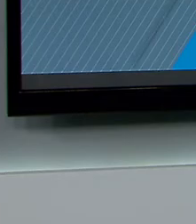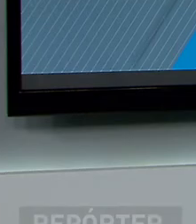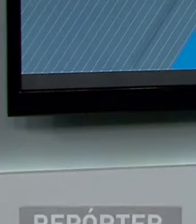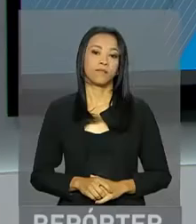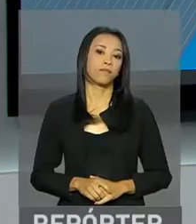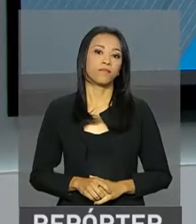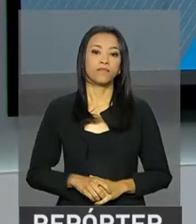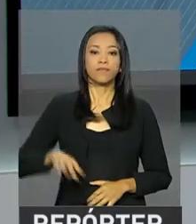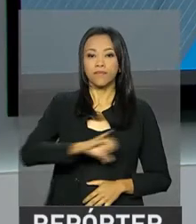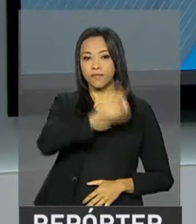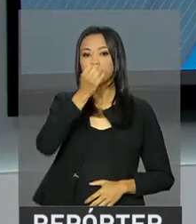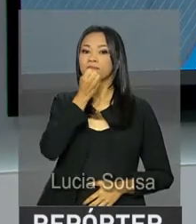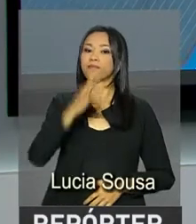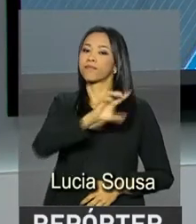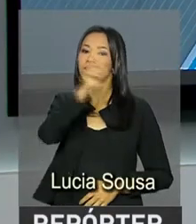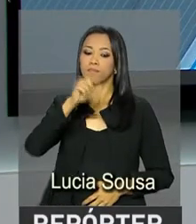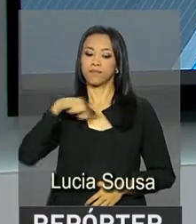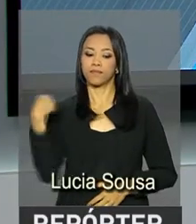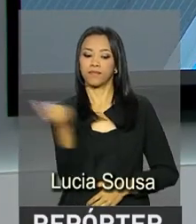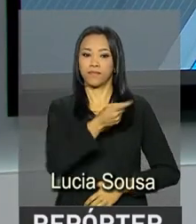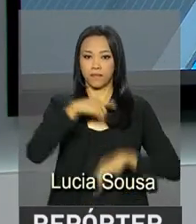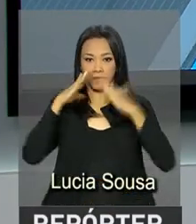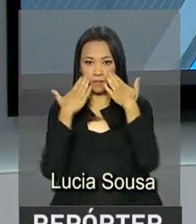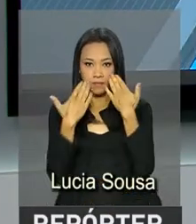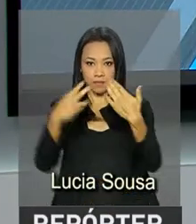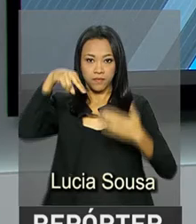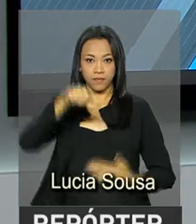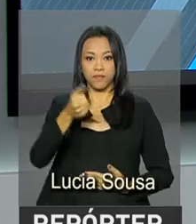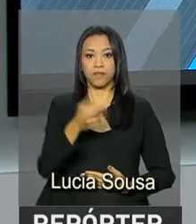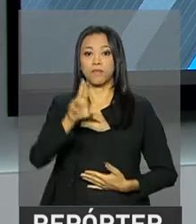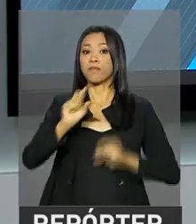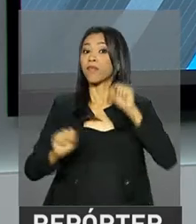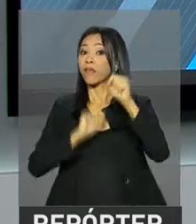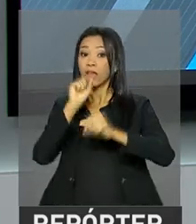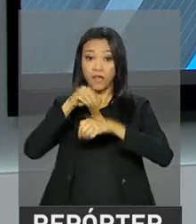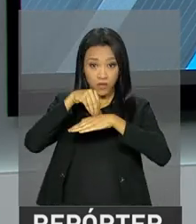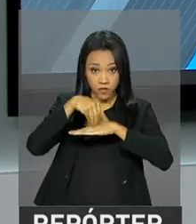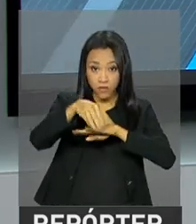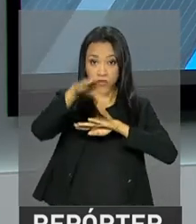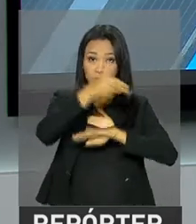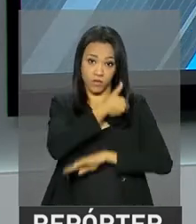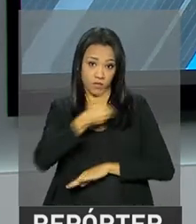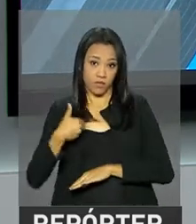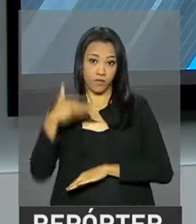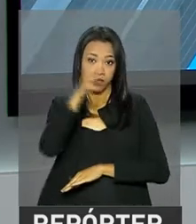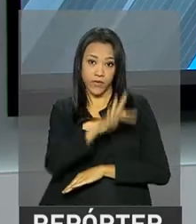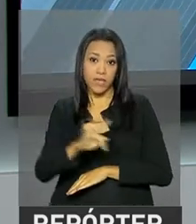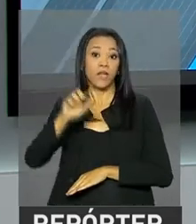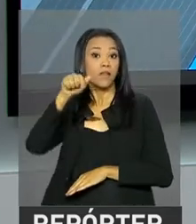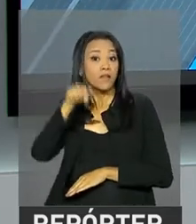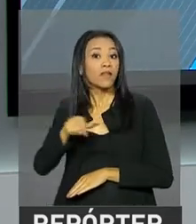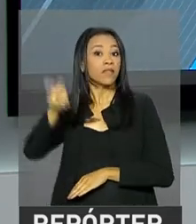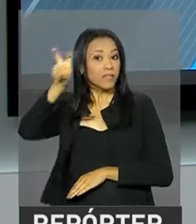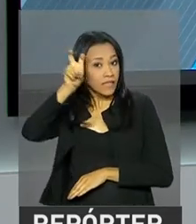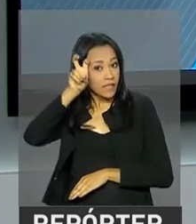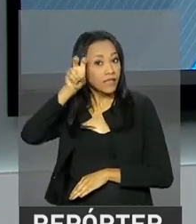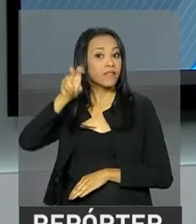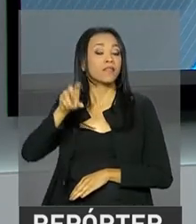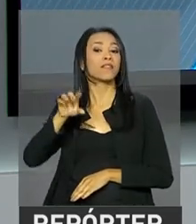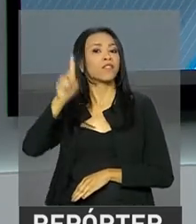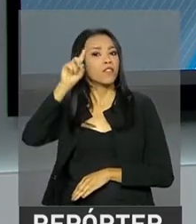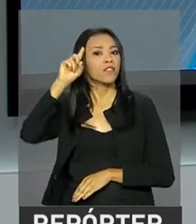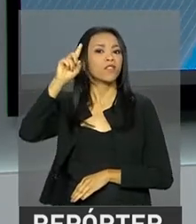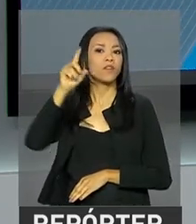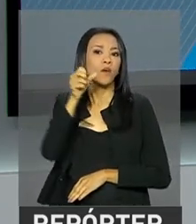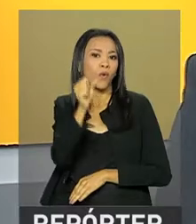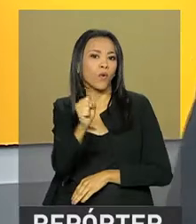olá bom dia estamos no ar com repórteres br e as notícias do governo federal desta quinta feira 8 de